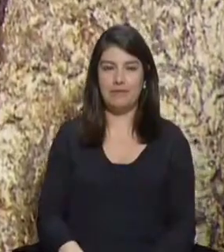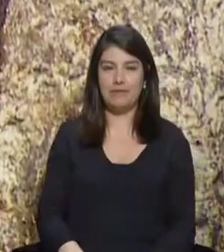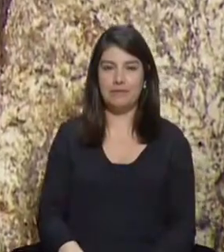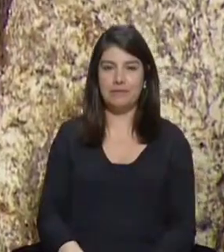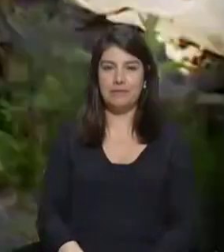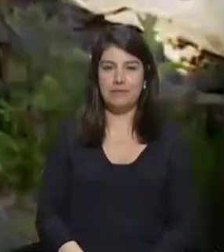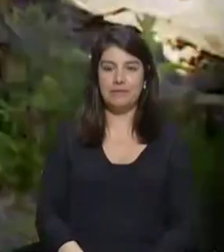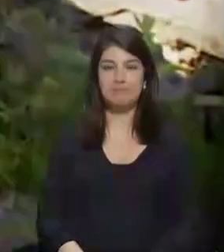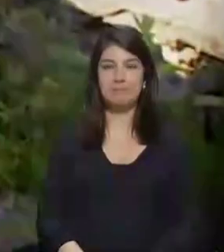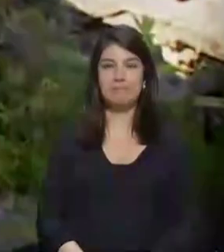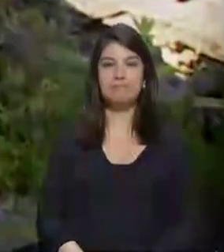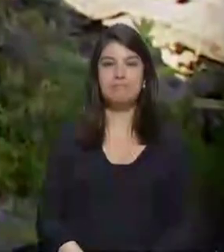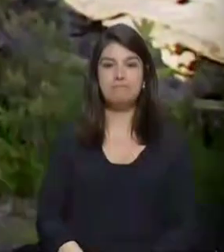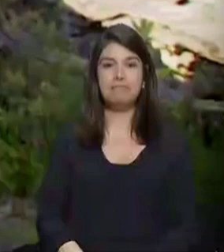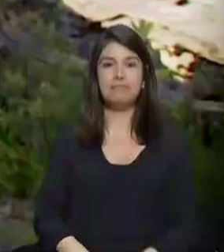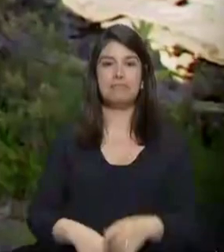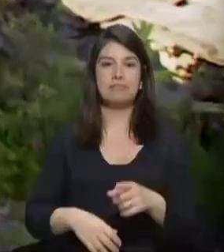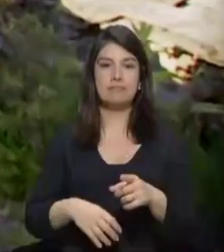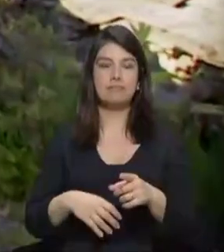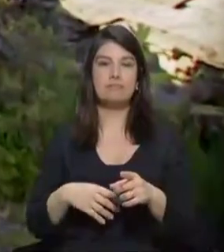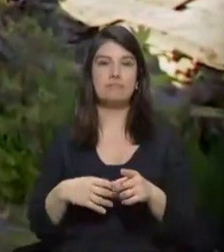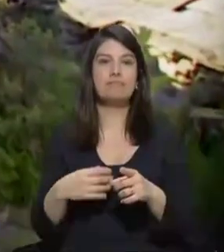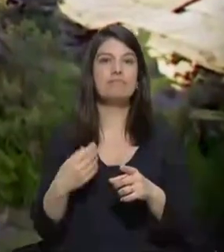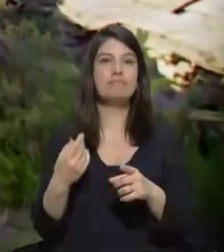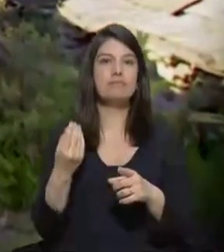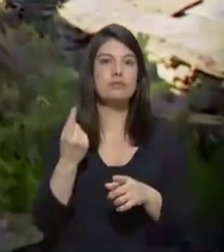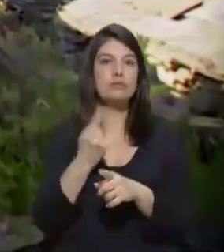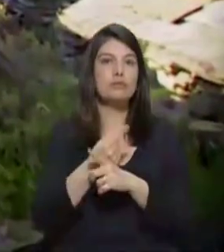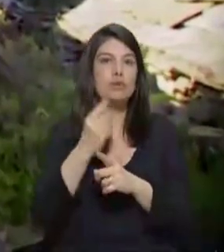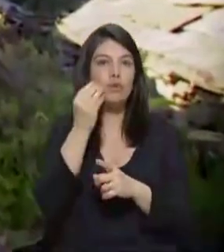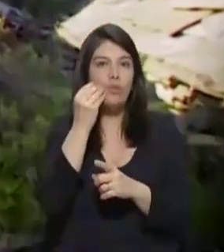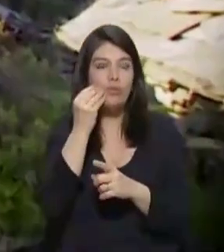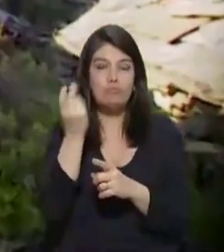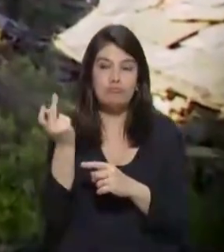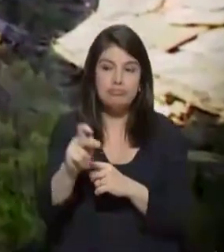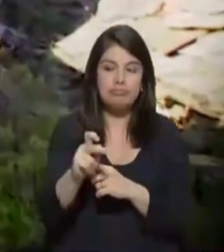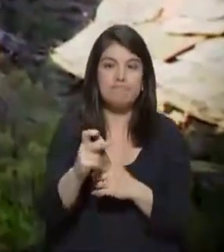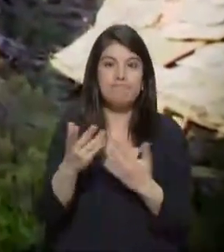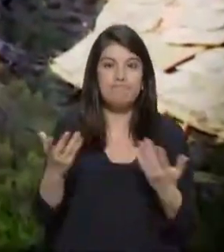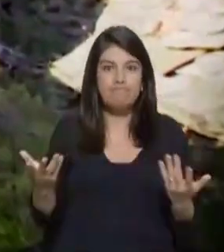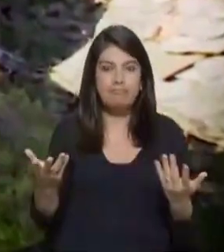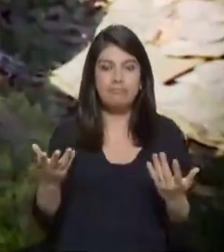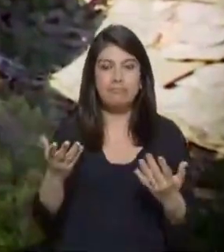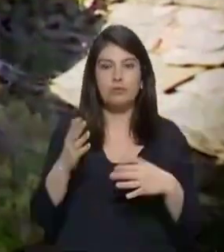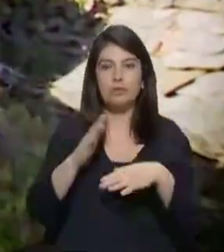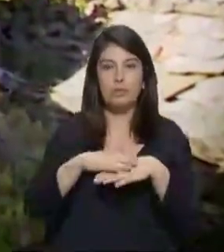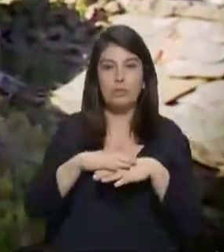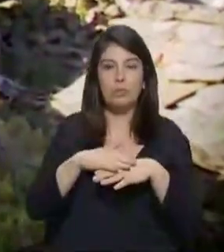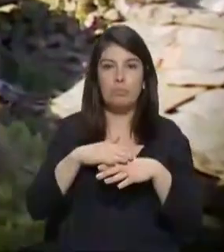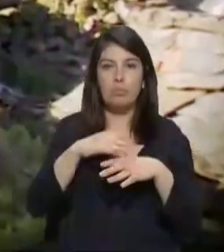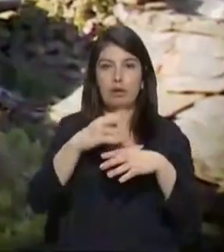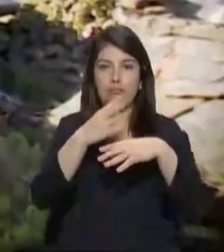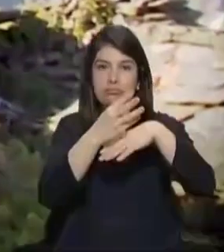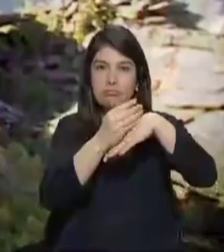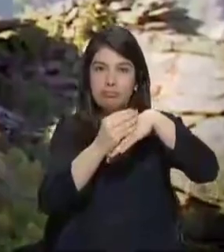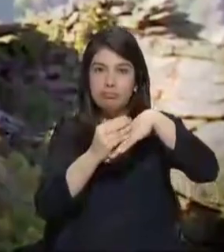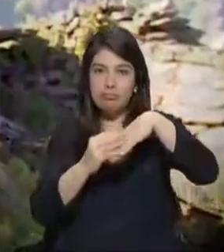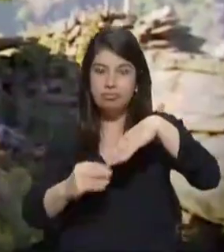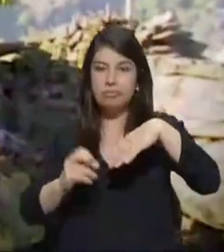A origem ainda continua a ser algo desconhecida. Será por obra da erosão, por outra